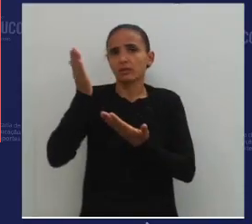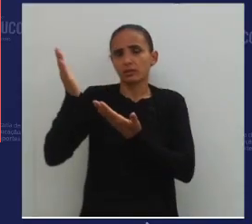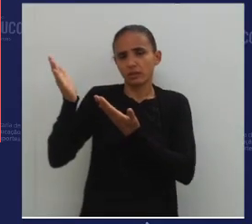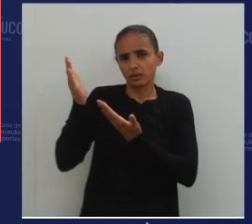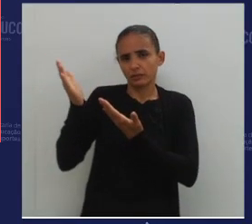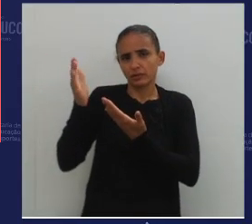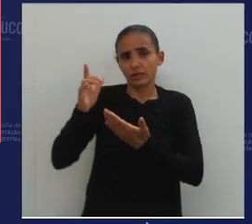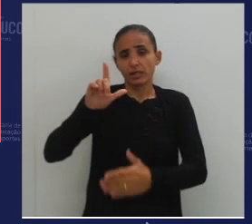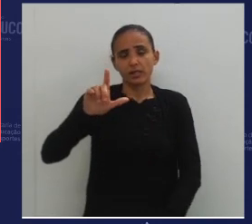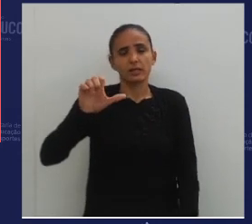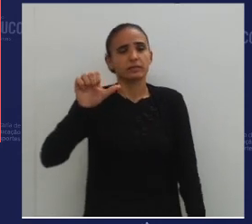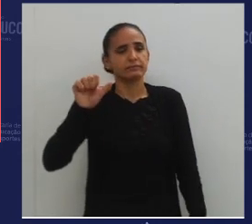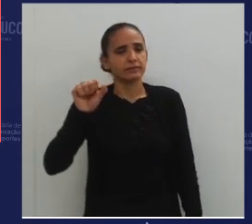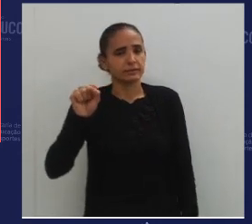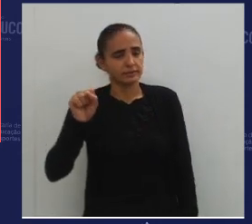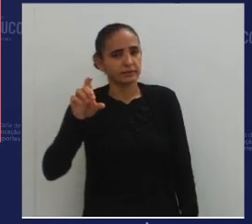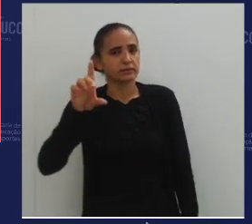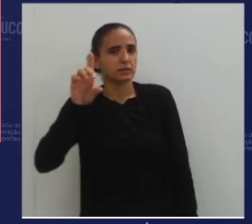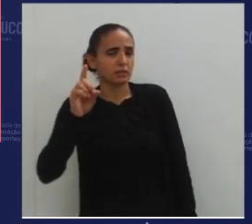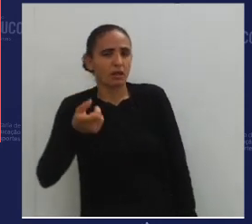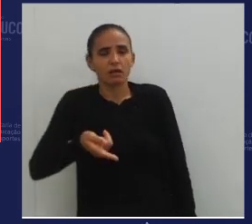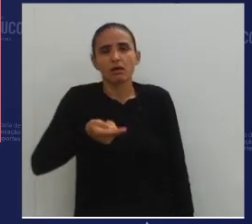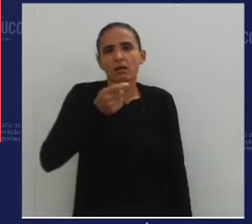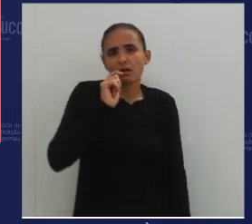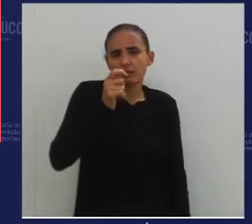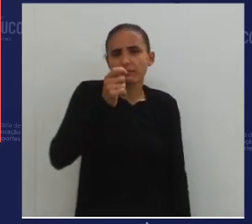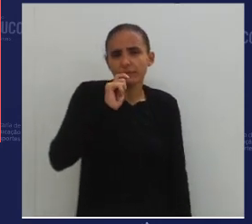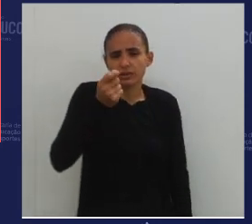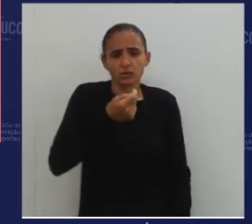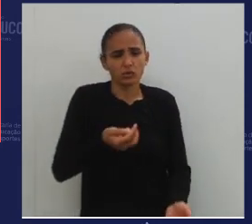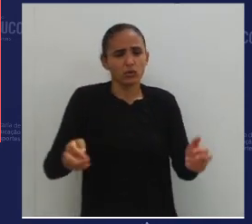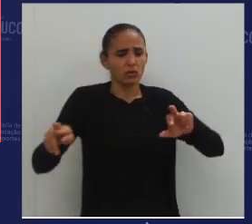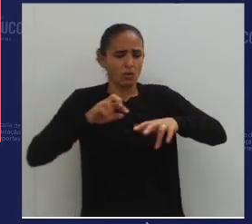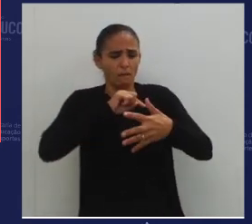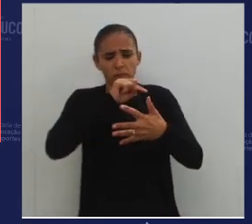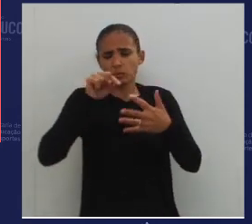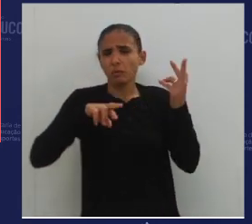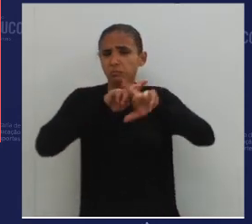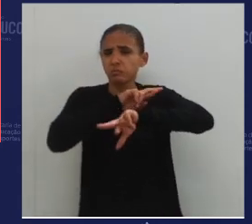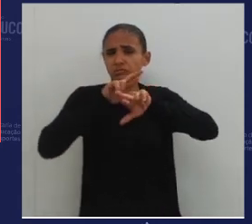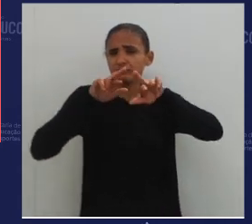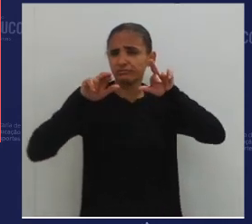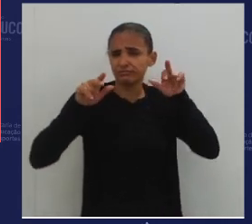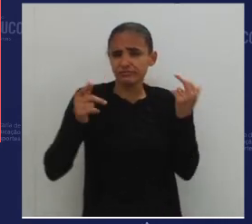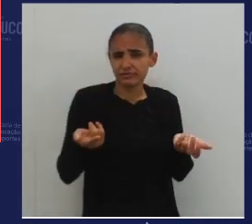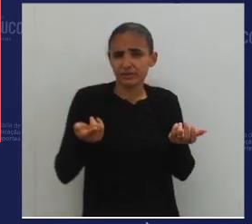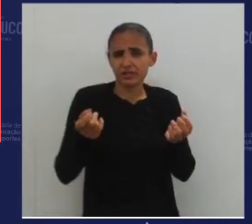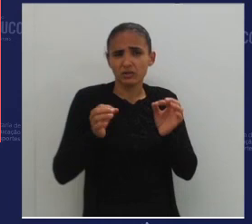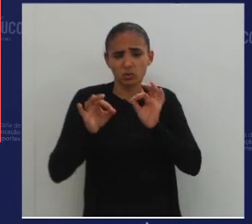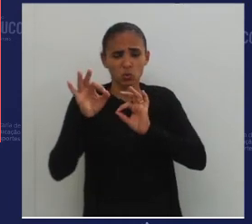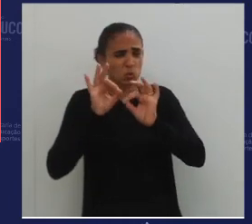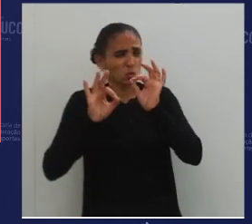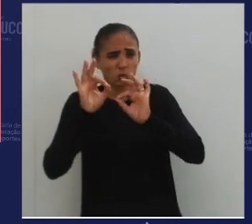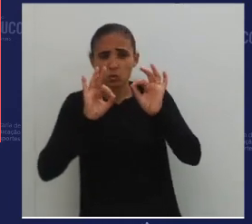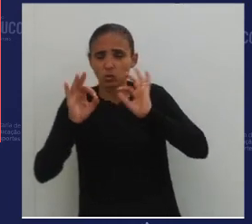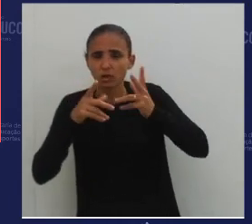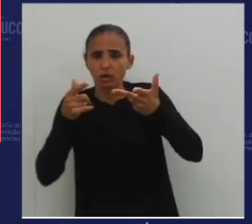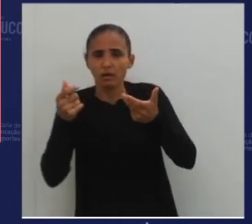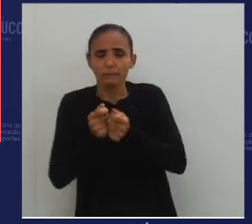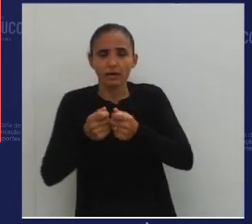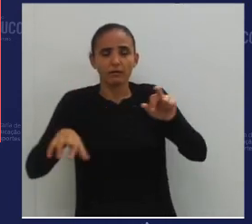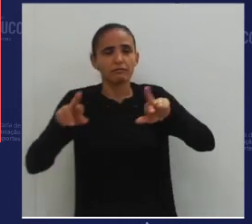telinha, né? O LSD, o êxtase, a maconha, outras substâncias que são derivadas de plantas, no caso do